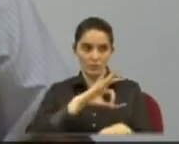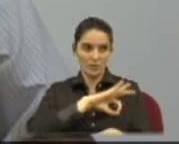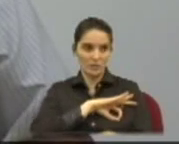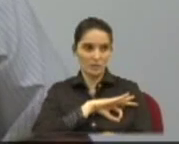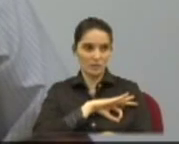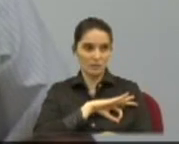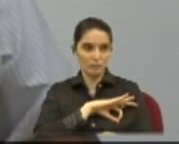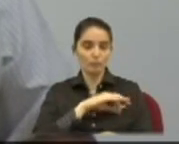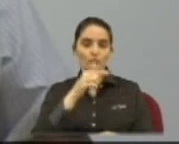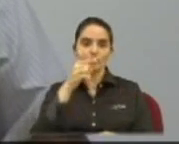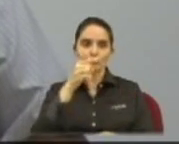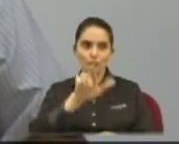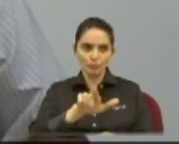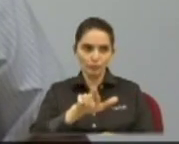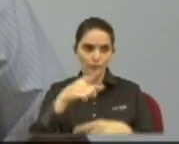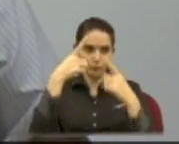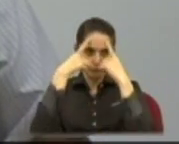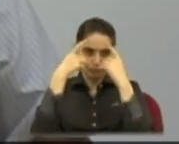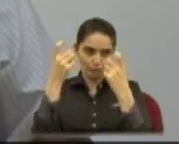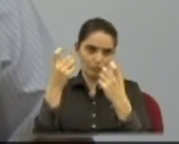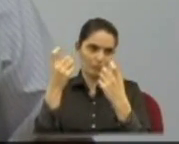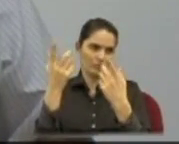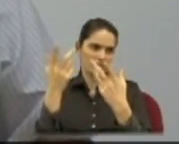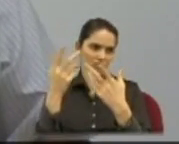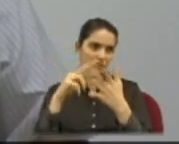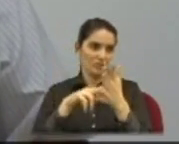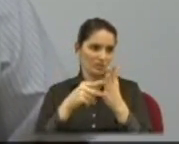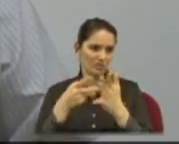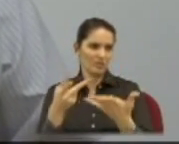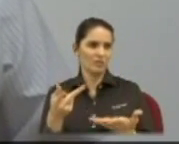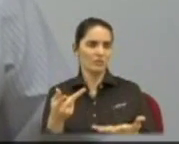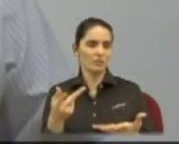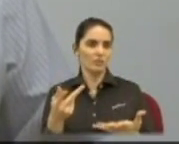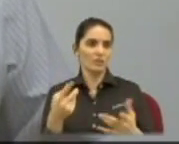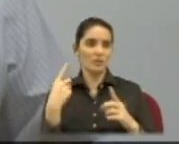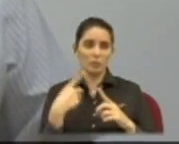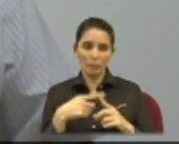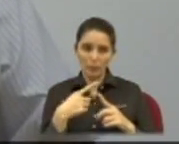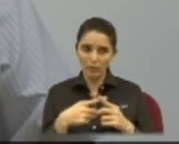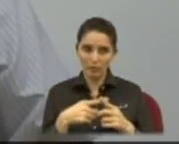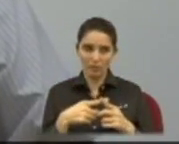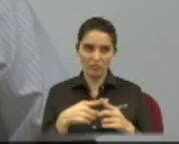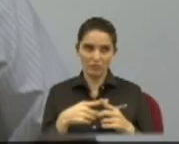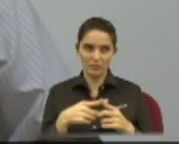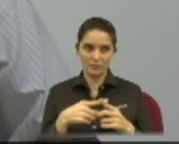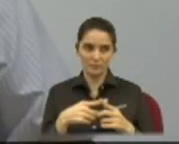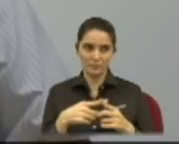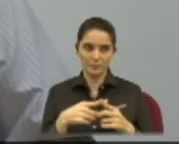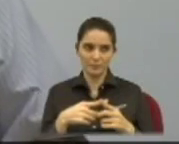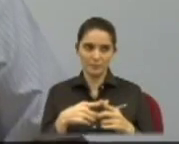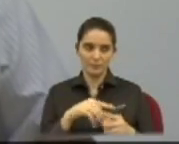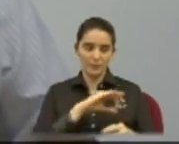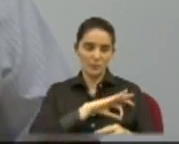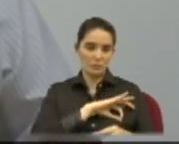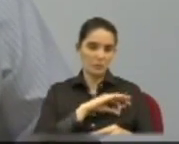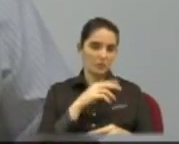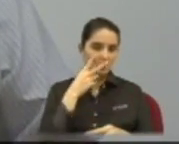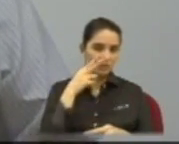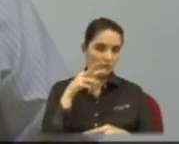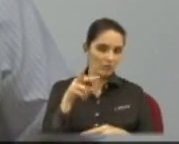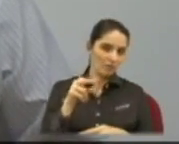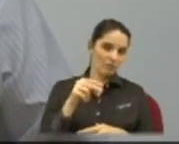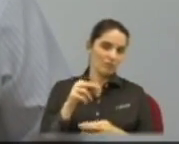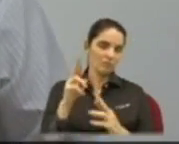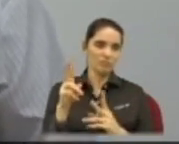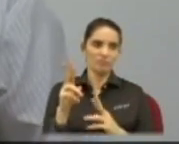são novamente violentadas, porque sempre o olhar que se tem é um olhar diferente com relação